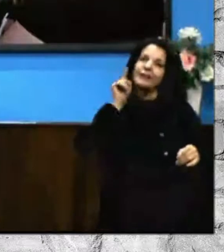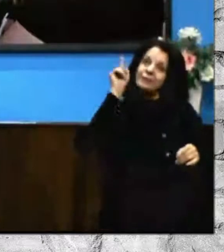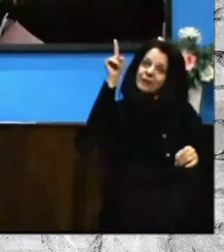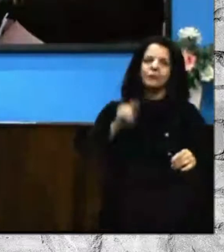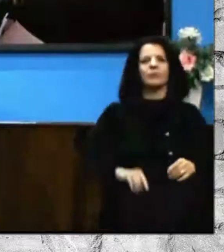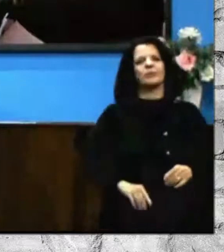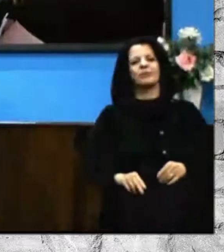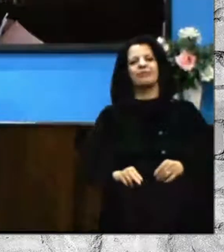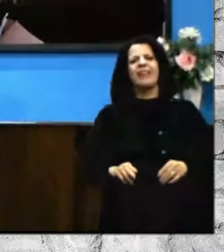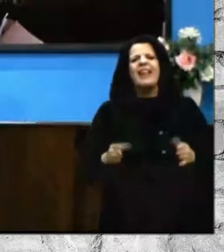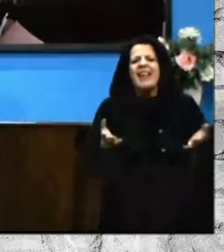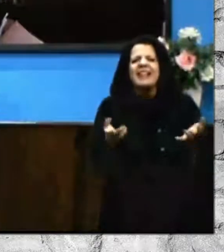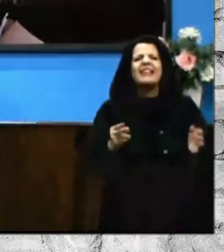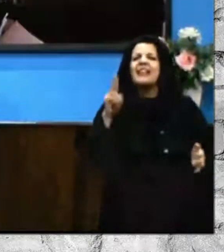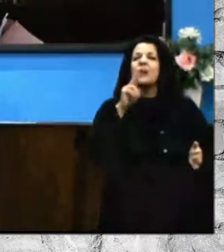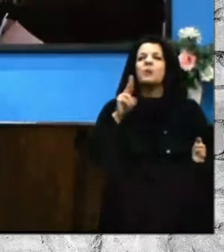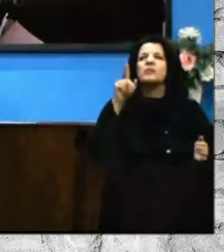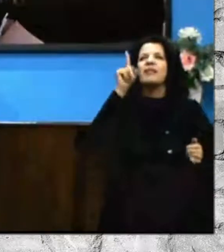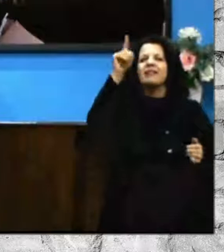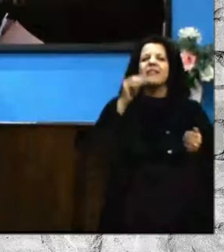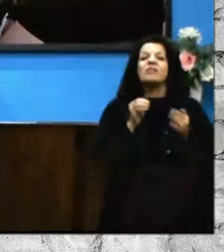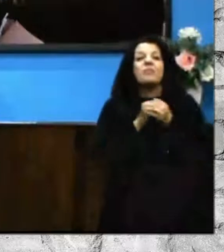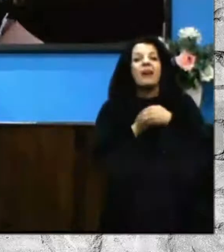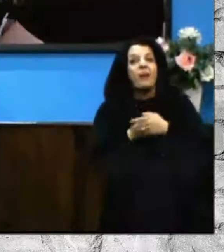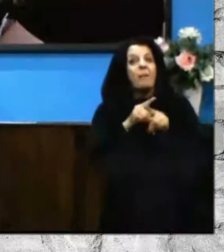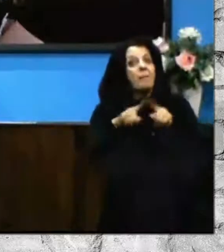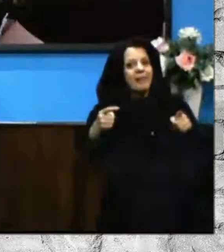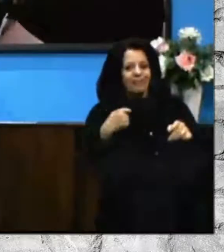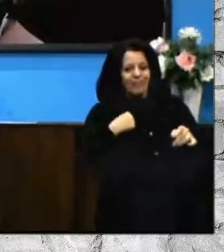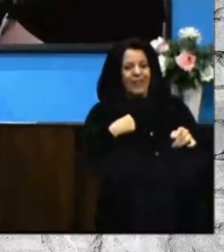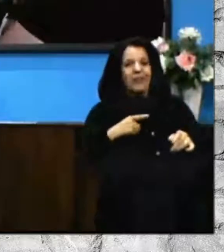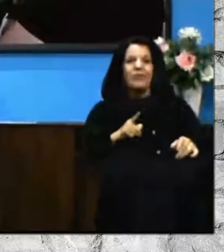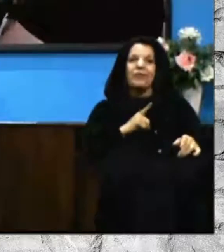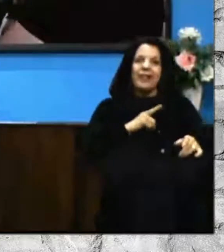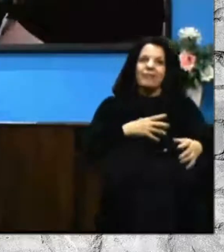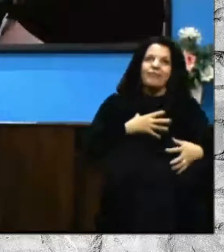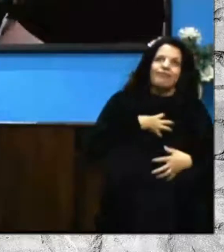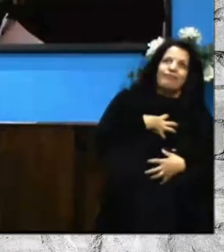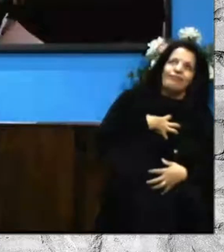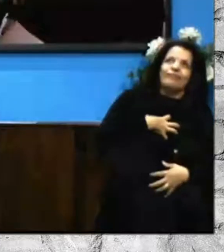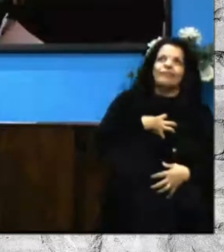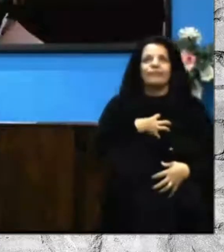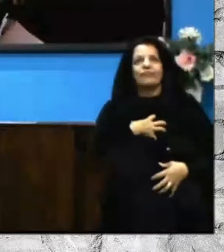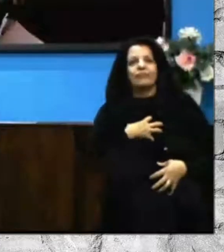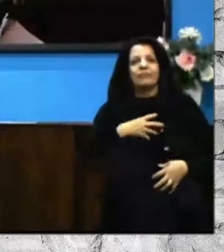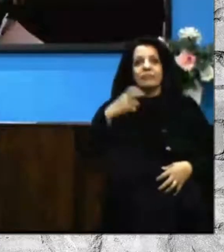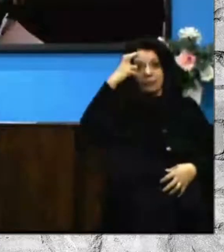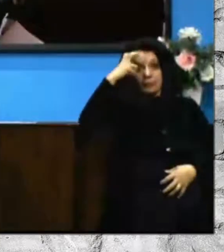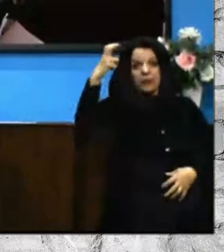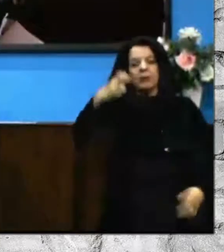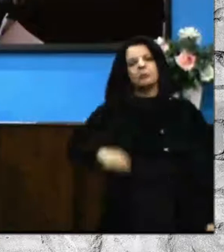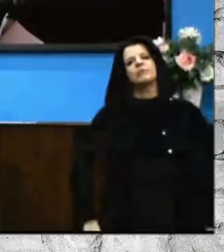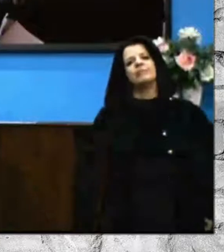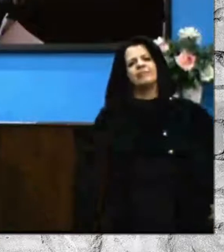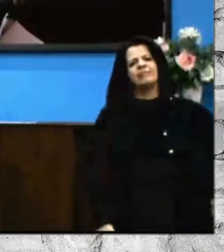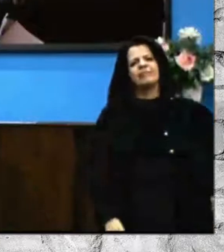sua guarda, quando cabe a nós a responsabilidade de agirmos, não é, de acordo com a situação. Uma pessoa